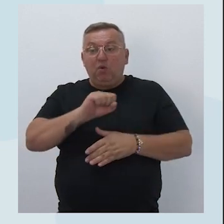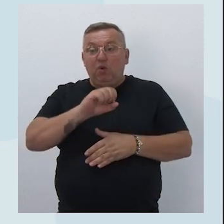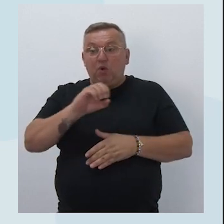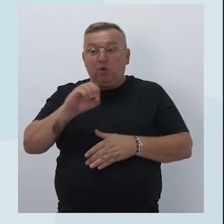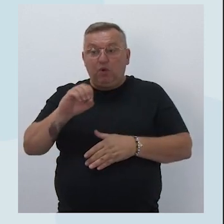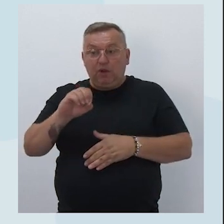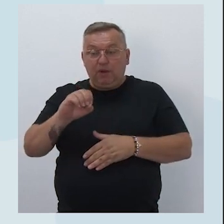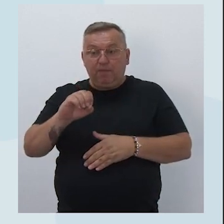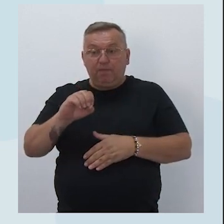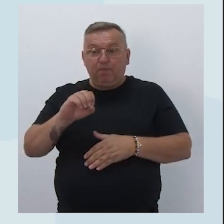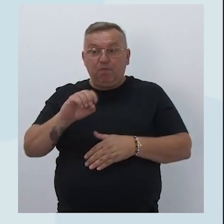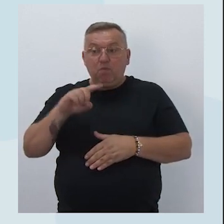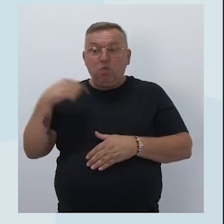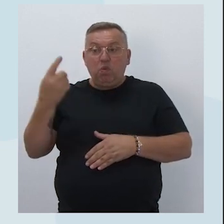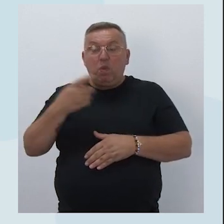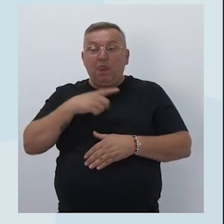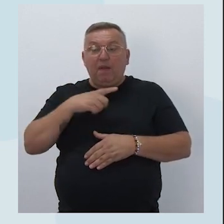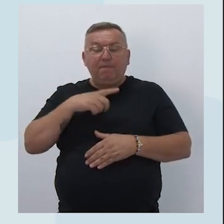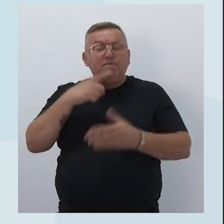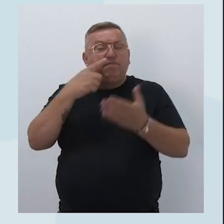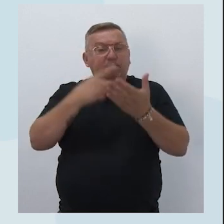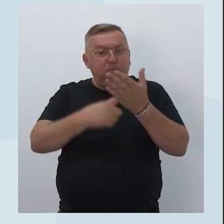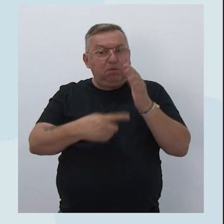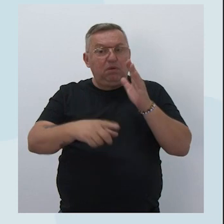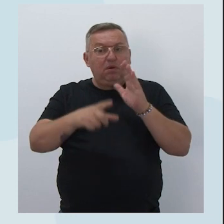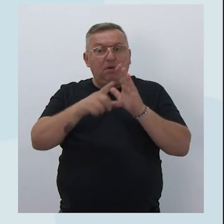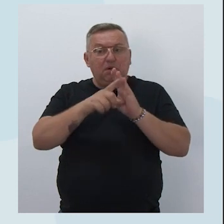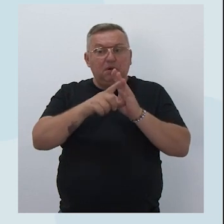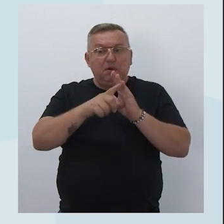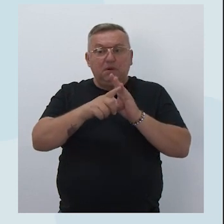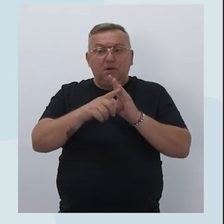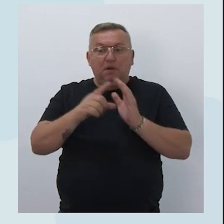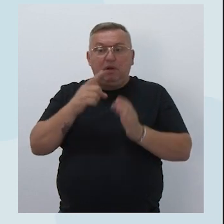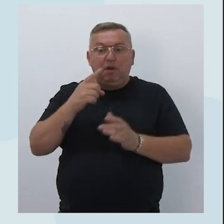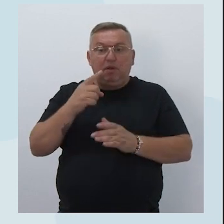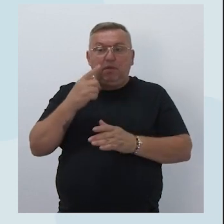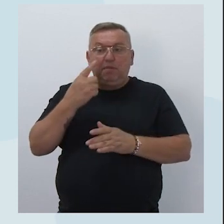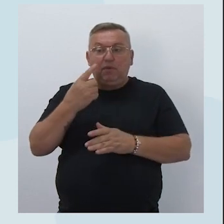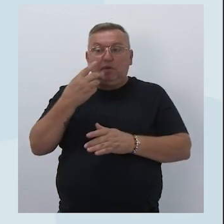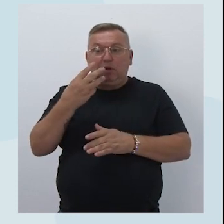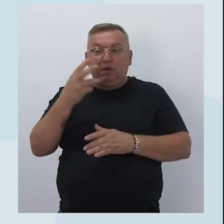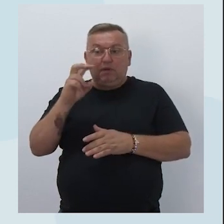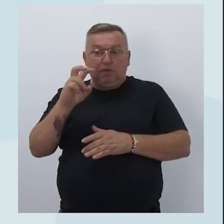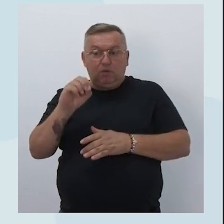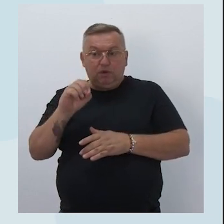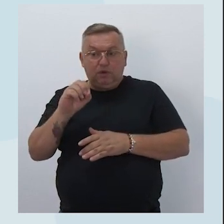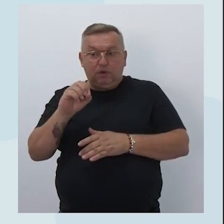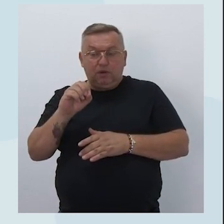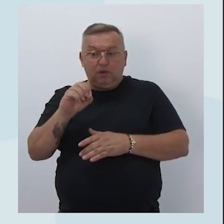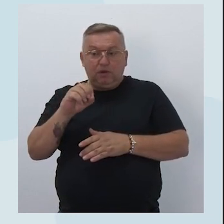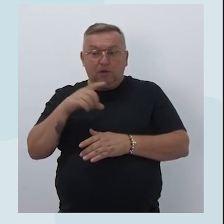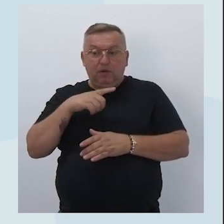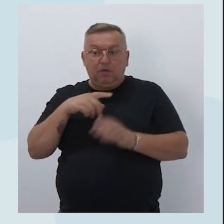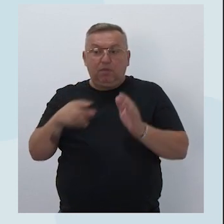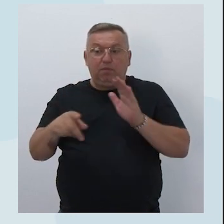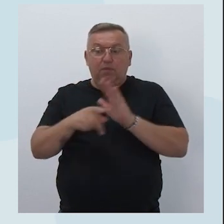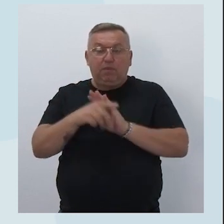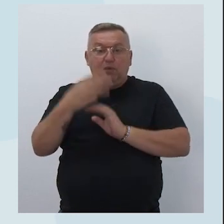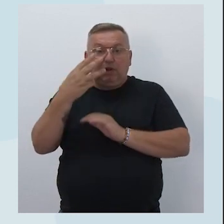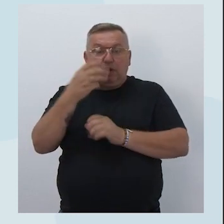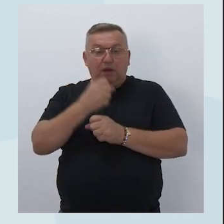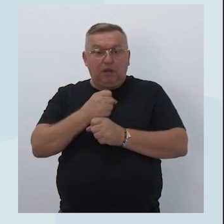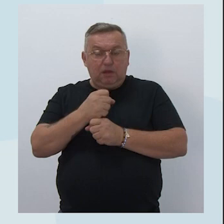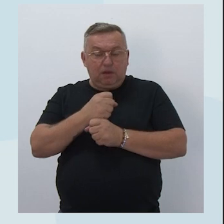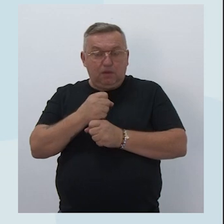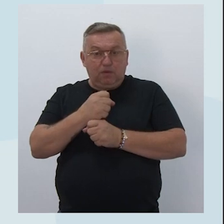então, nós estamos cumprindo a legislação. E 1.350 horas para os itinerários formativos,